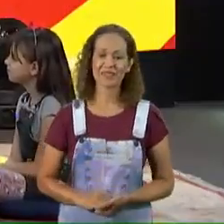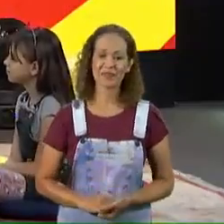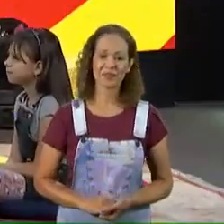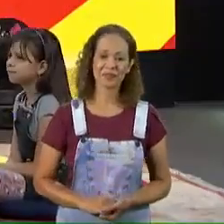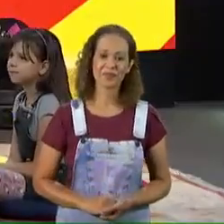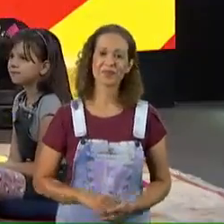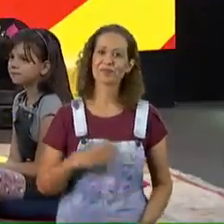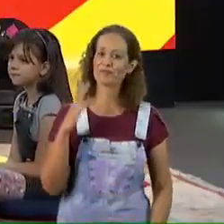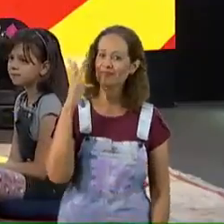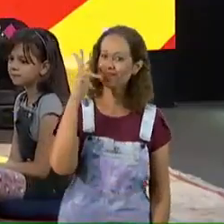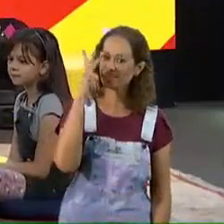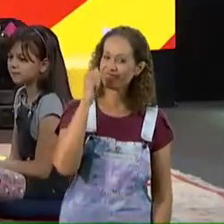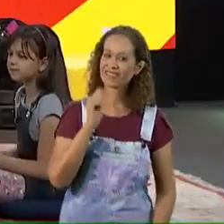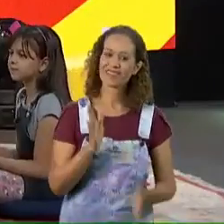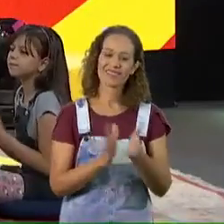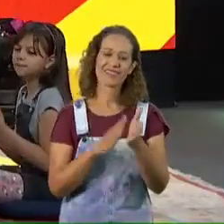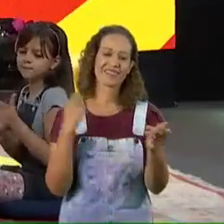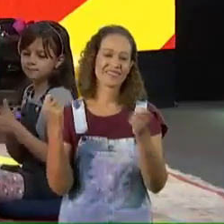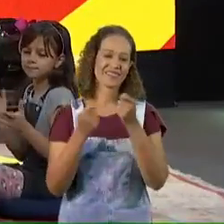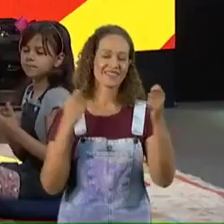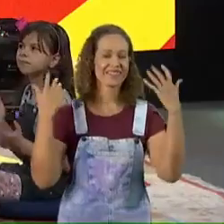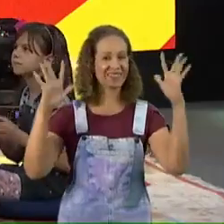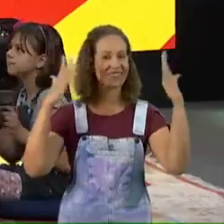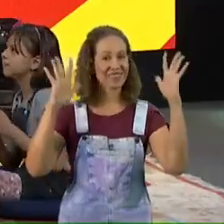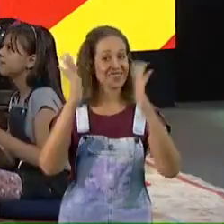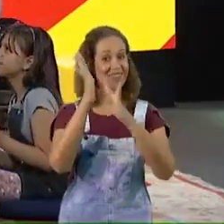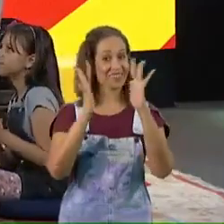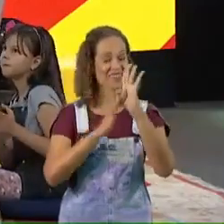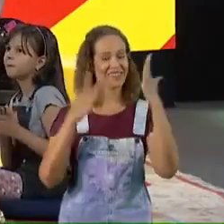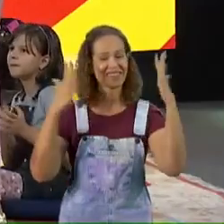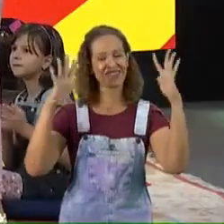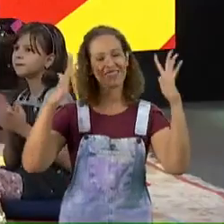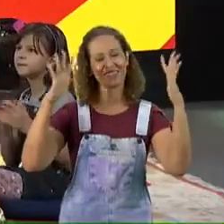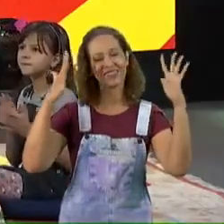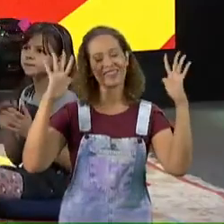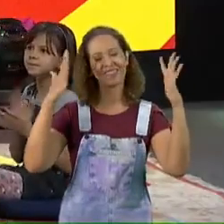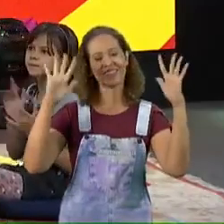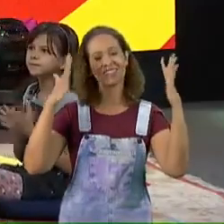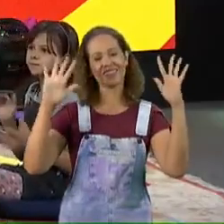Que lindo! Aleluia! Vamos bater palma para Jesus?